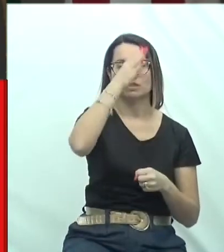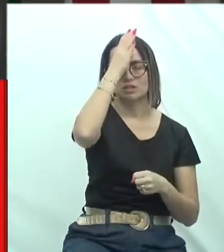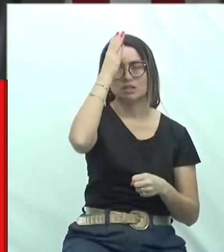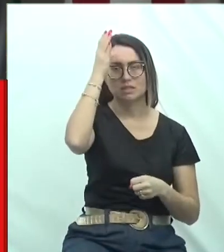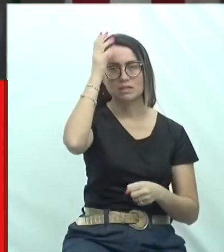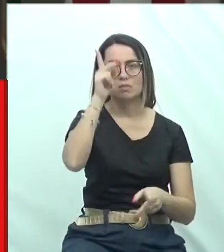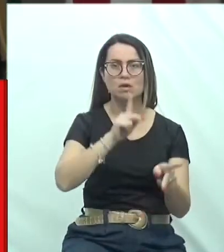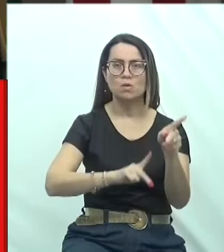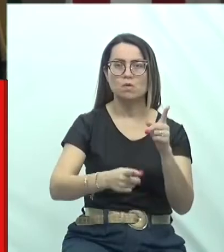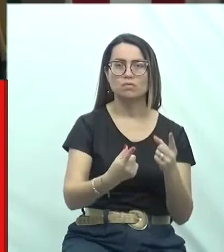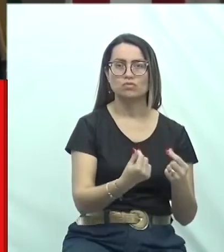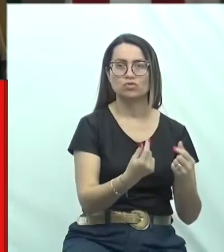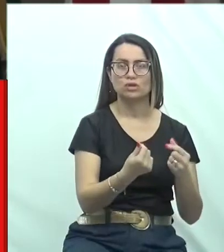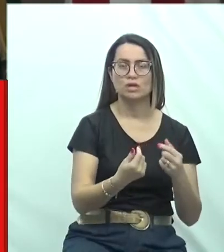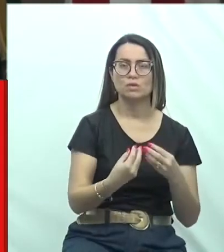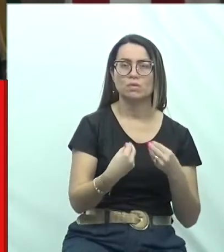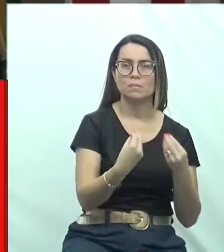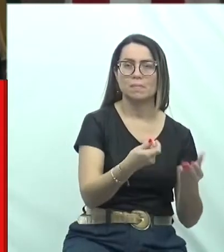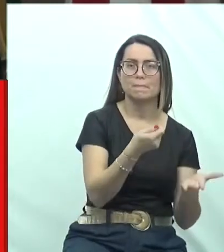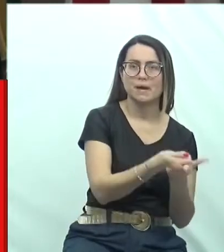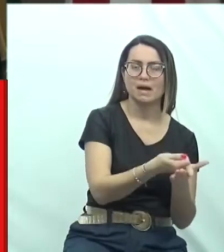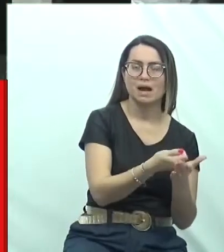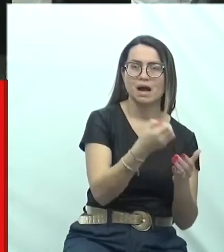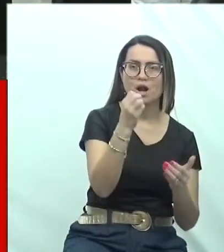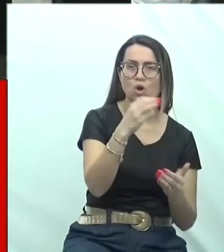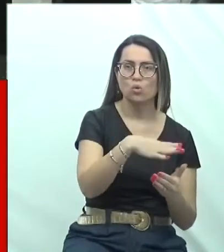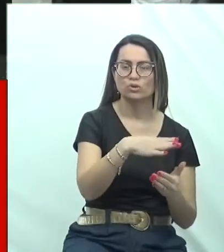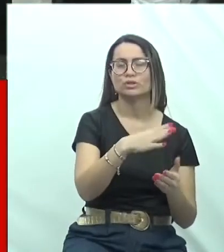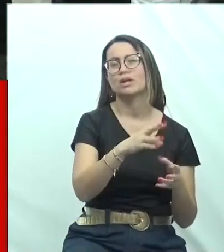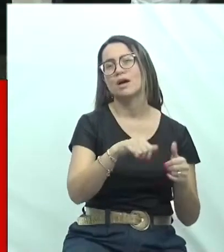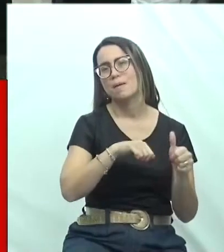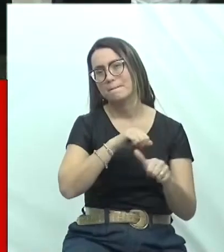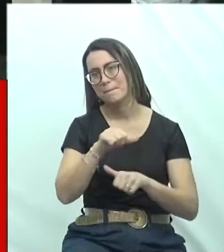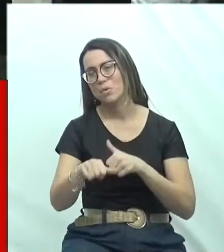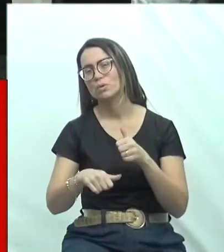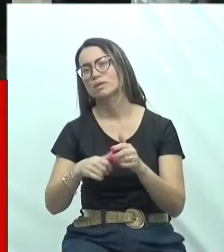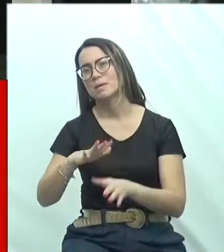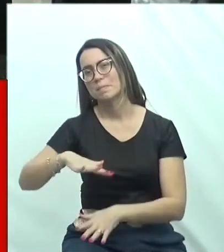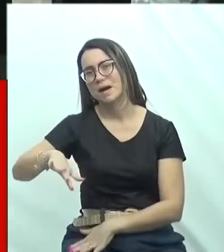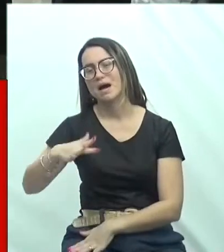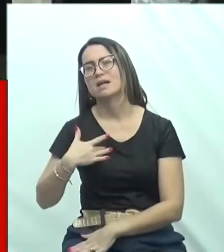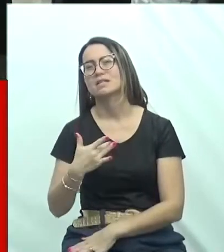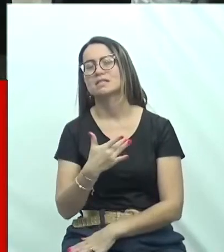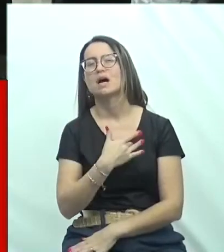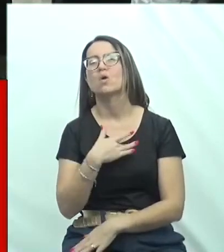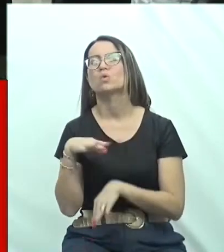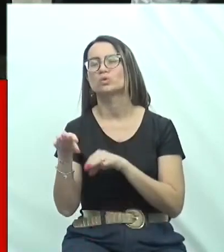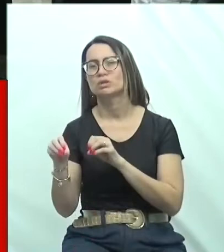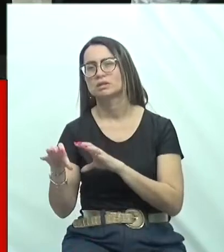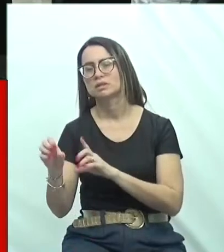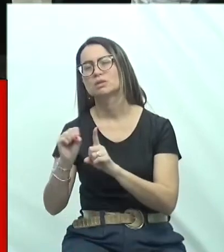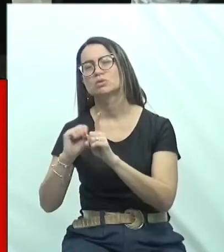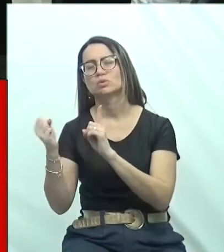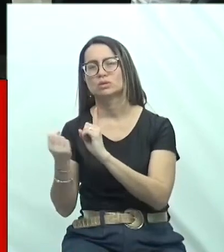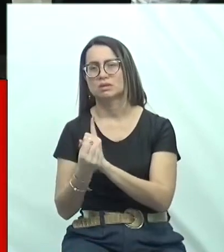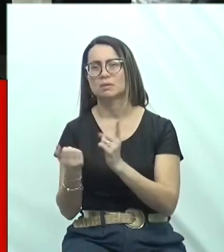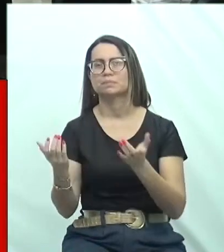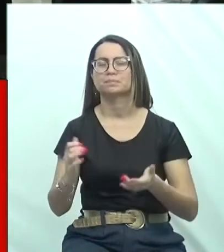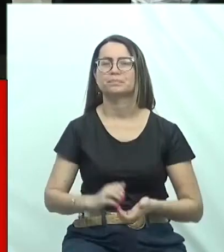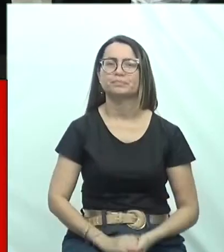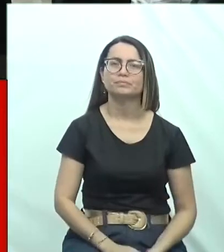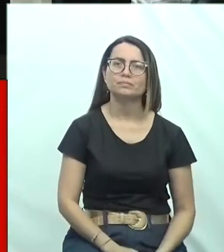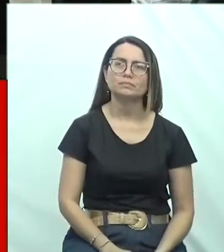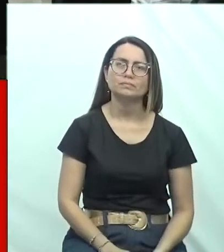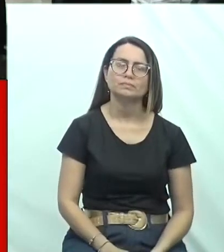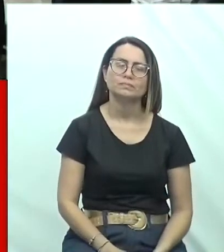município, um investimento maior ainda na área de saúde, na área de educação, na área social, tirando um pouquinho desse gasto